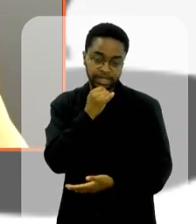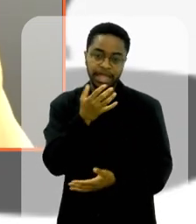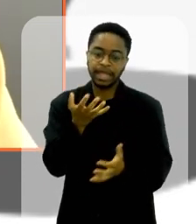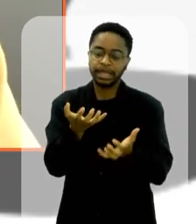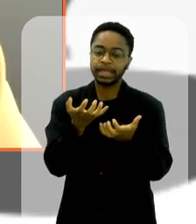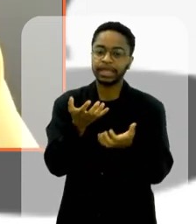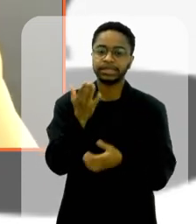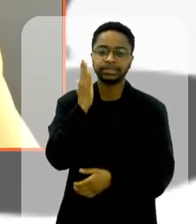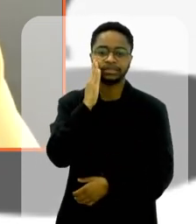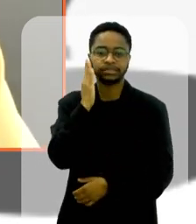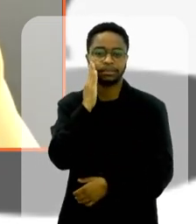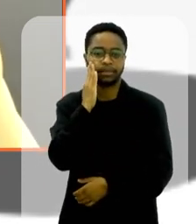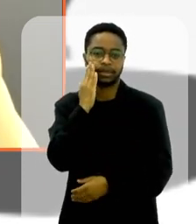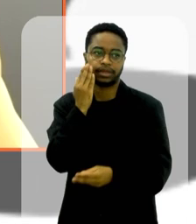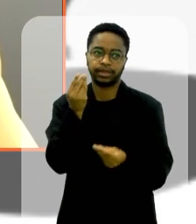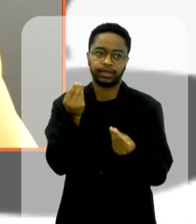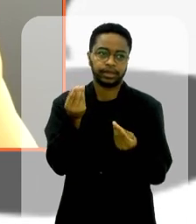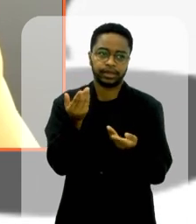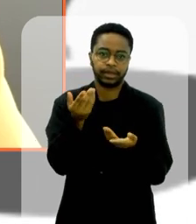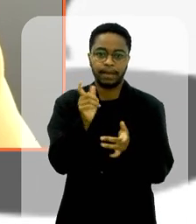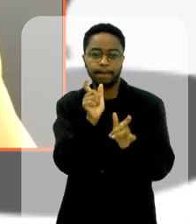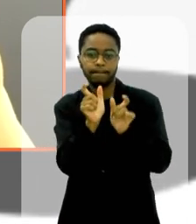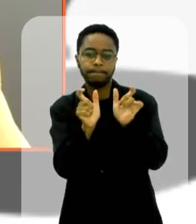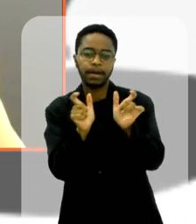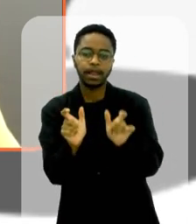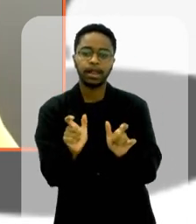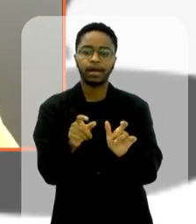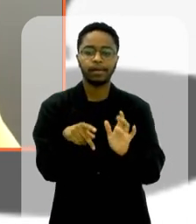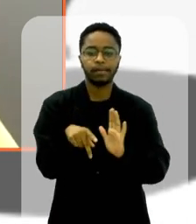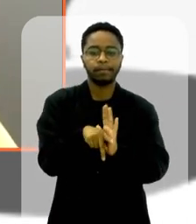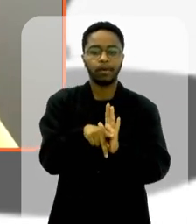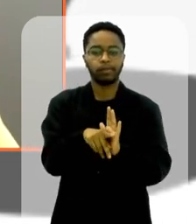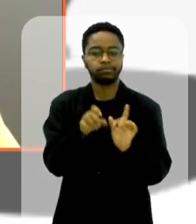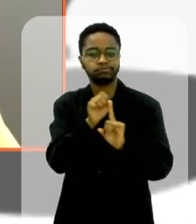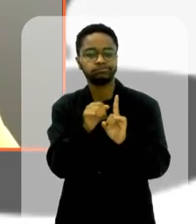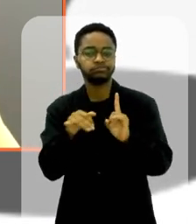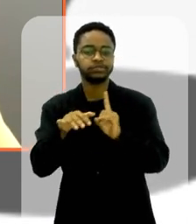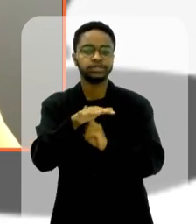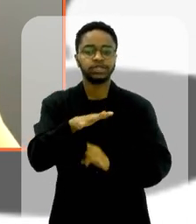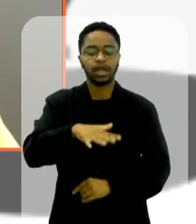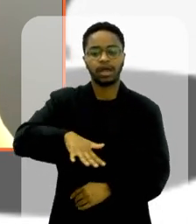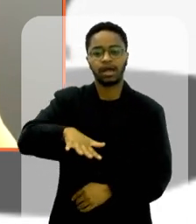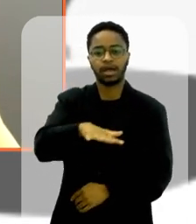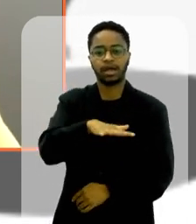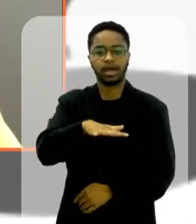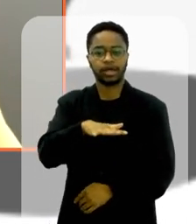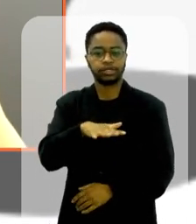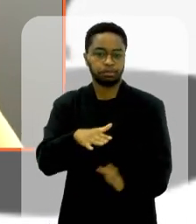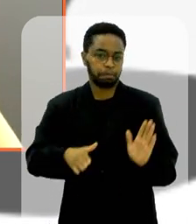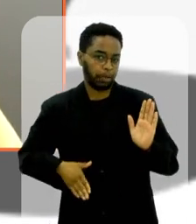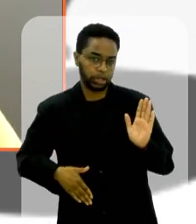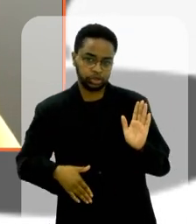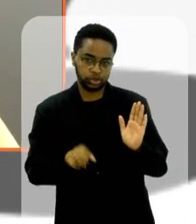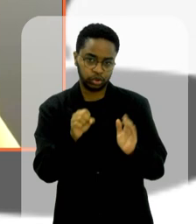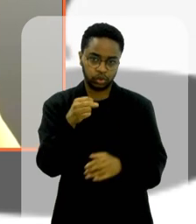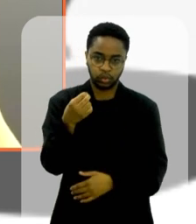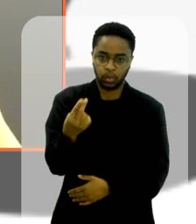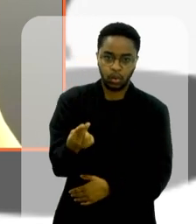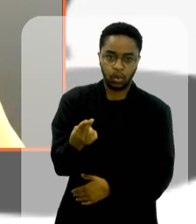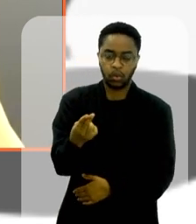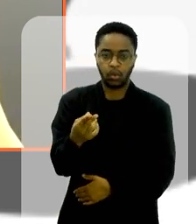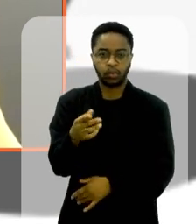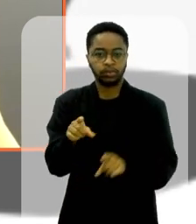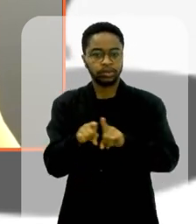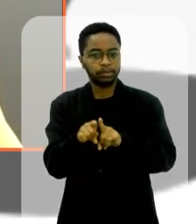querem ter acesso a termos da gíria da malandragem, né? Da